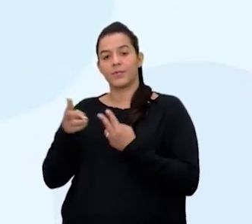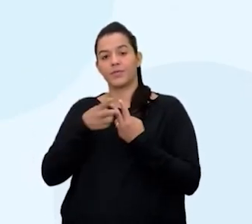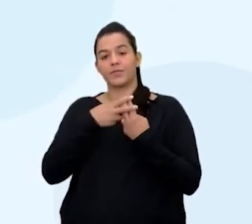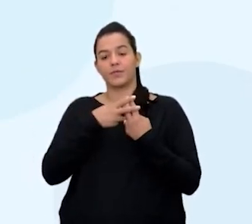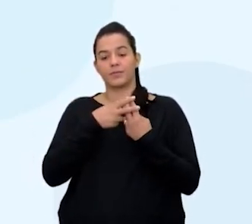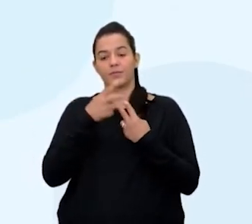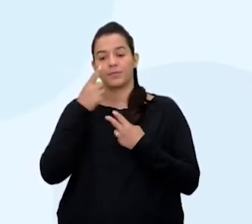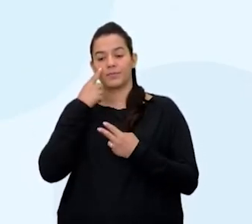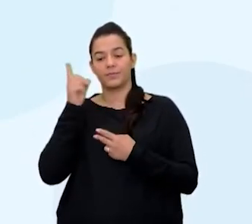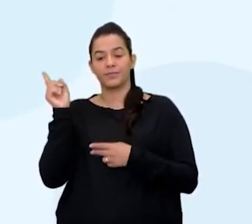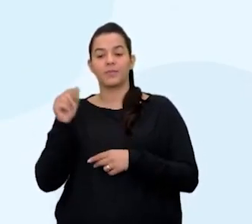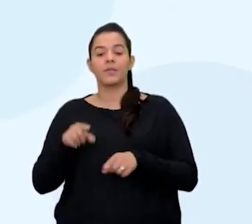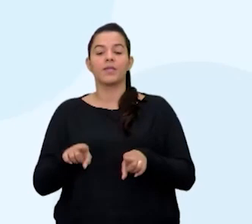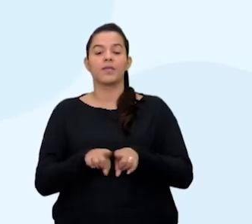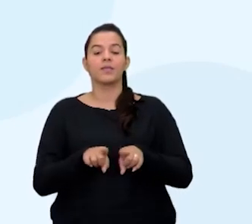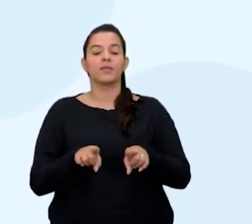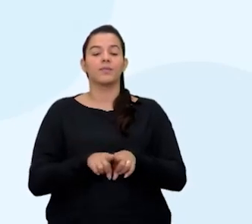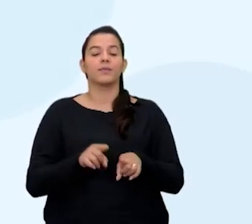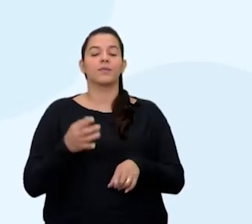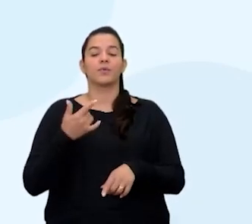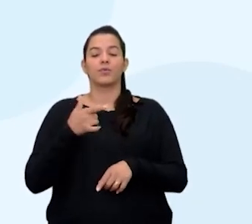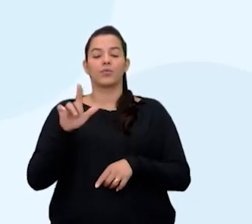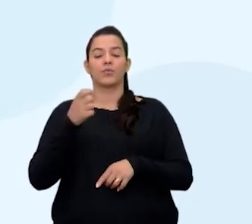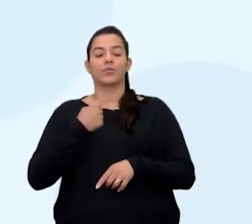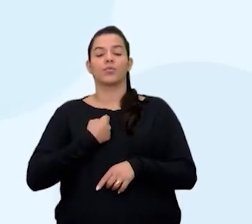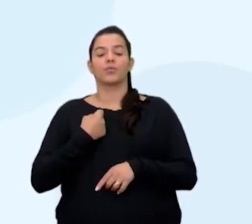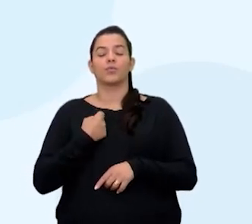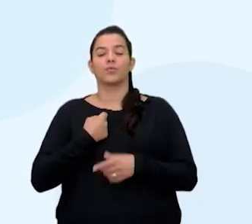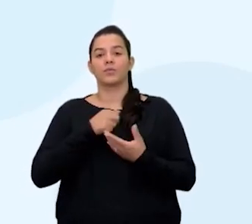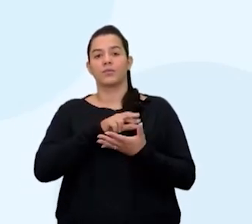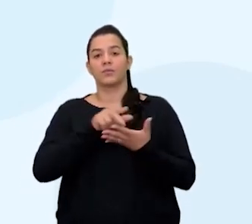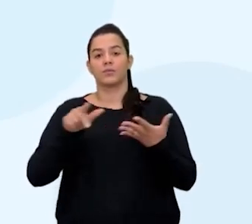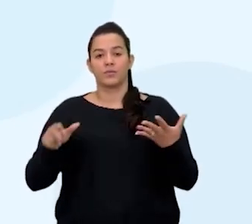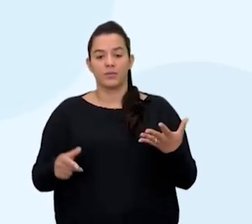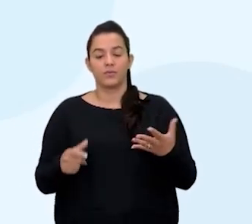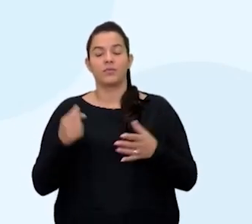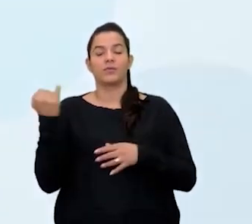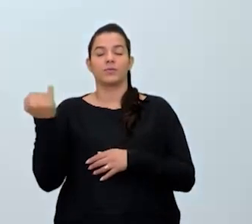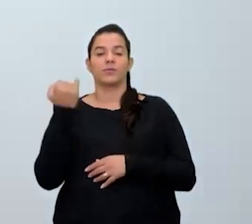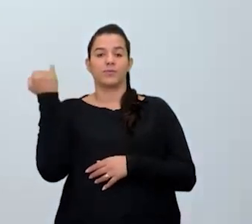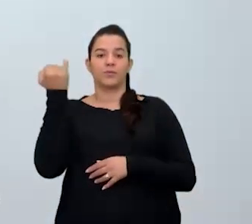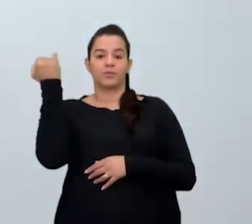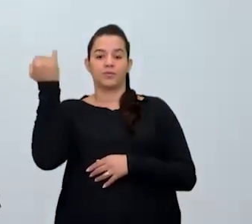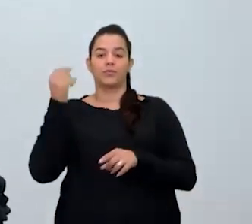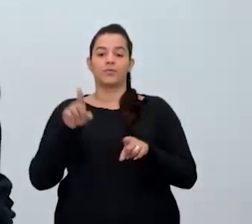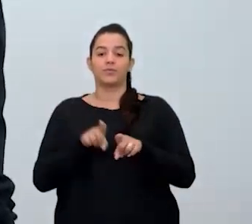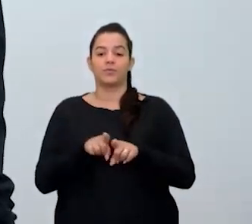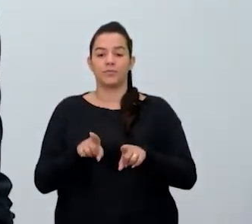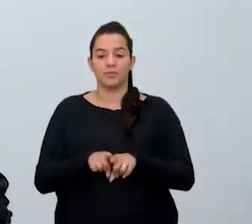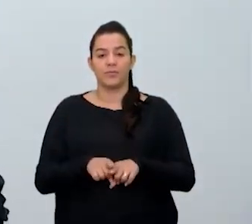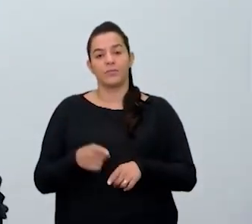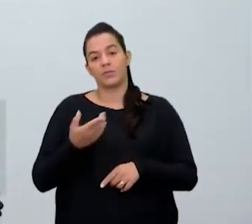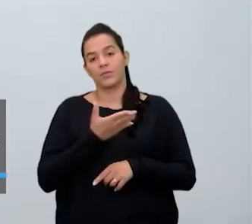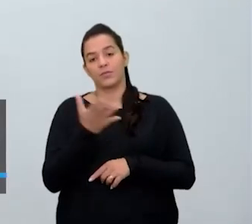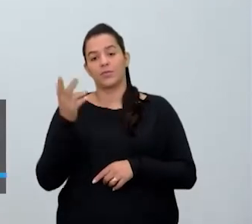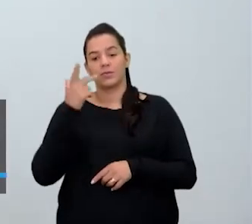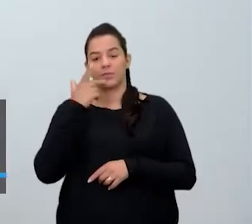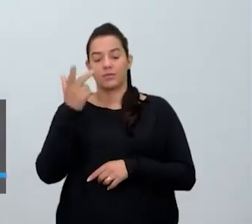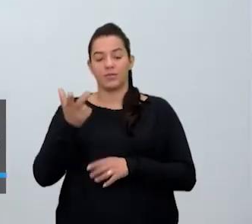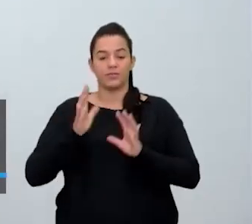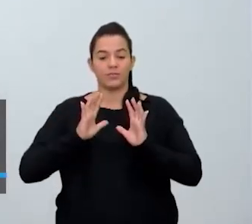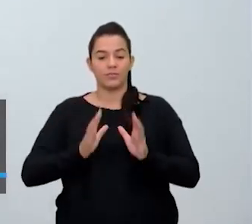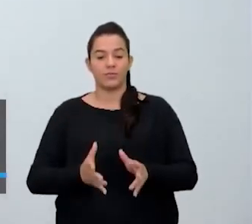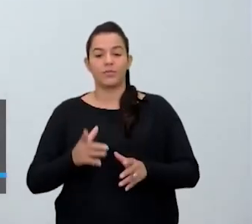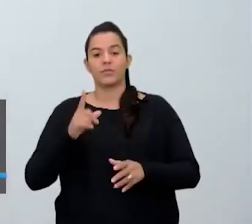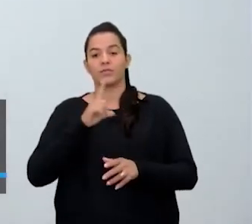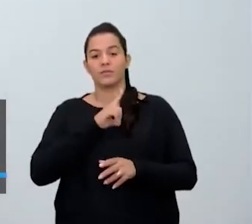multiplica e a unidade curricular números também importam, que como nós já comentamos aqui, tem